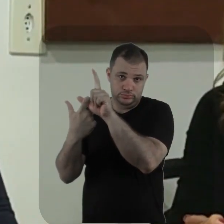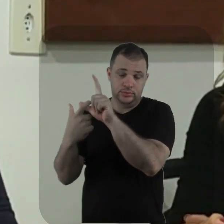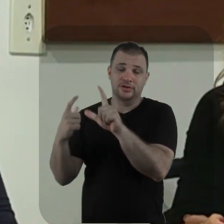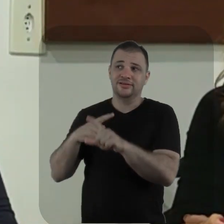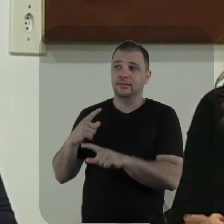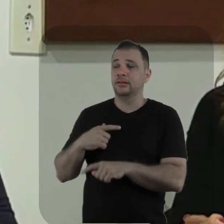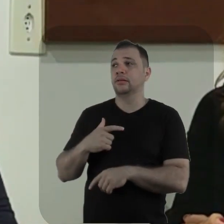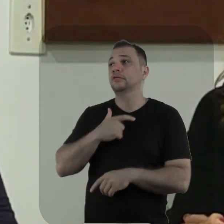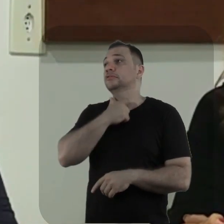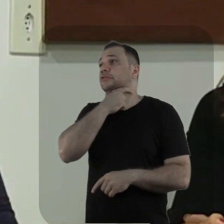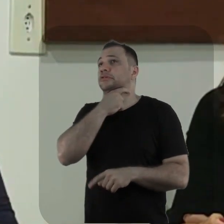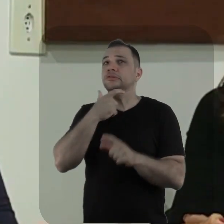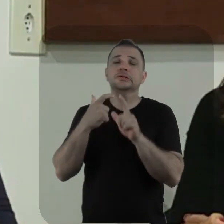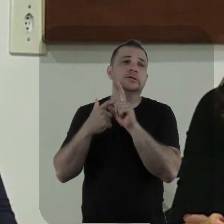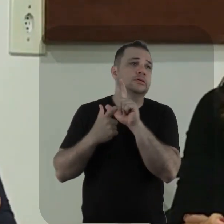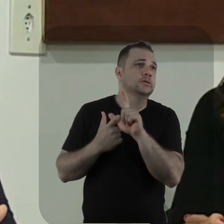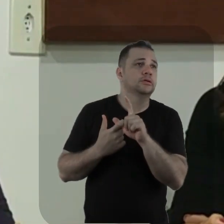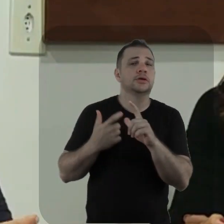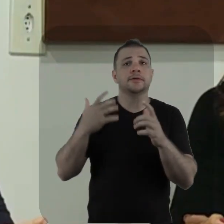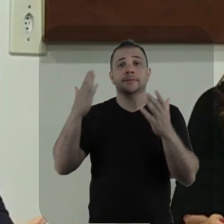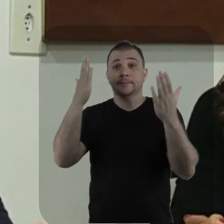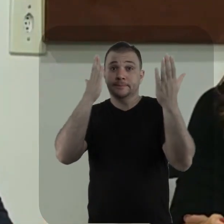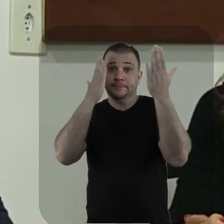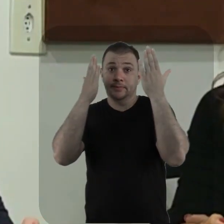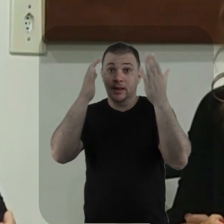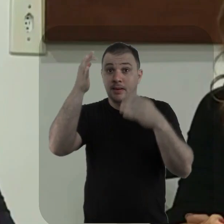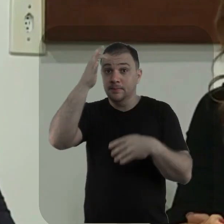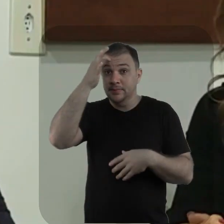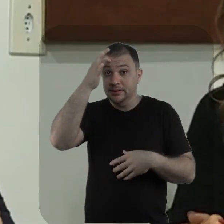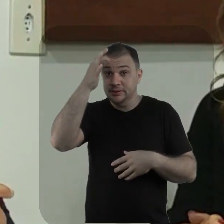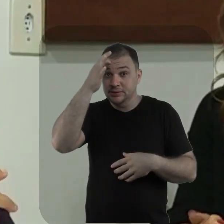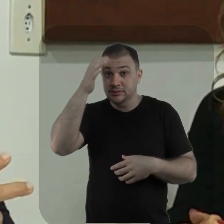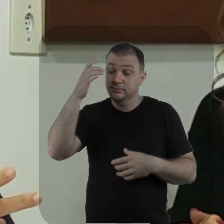afetam muito a saúde mental, né? A pessoa endividada, a pessoa,